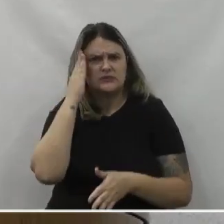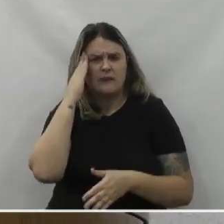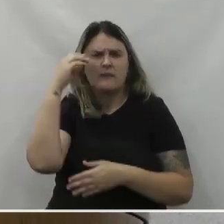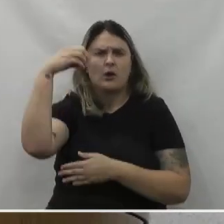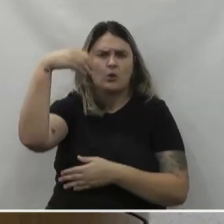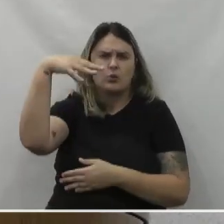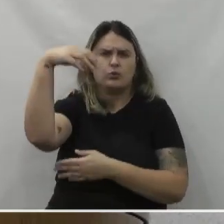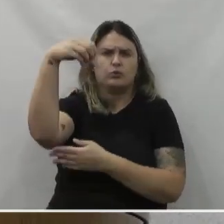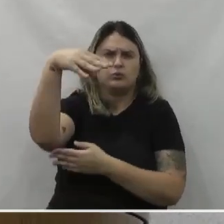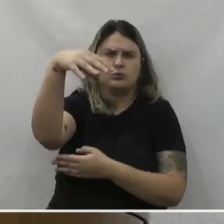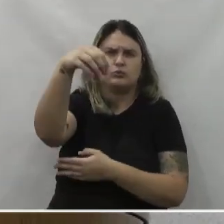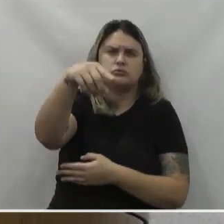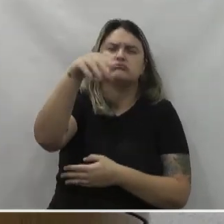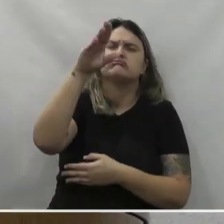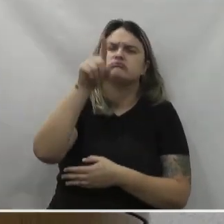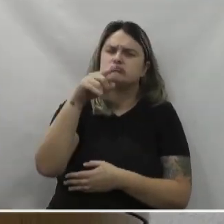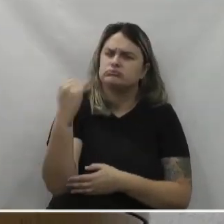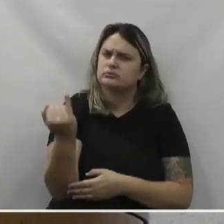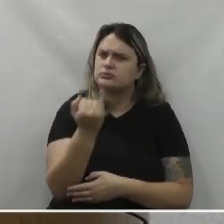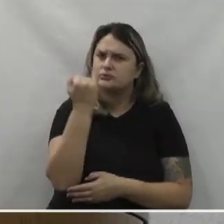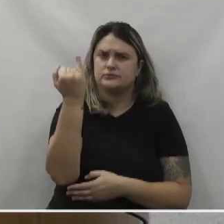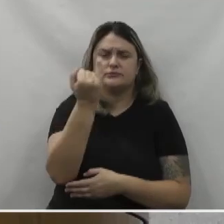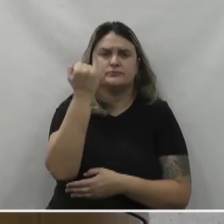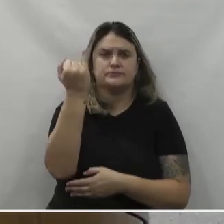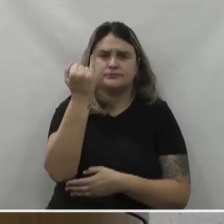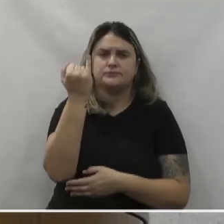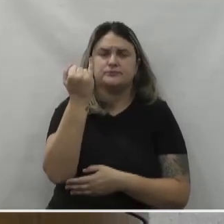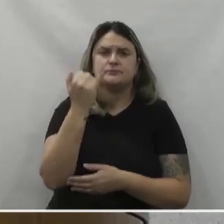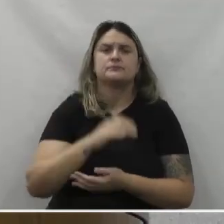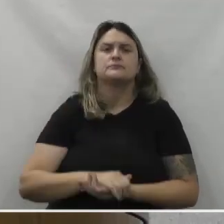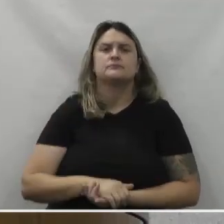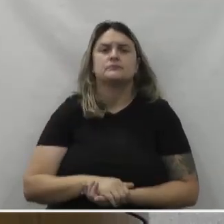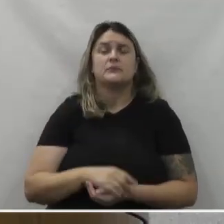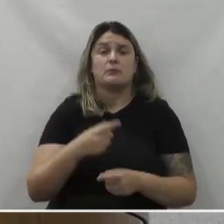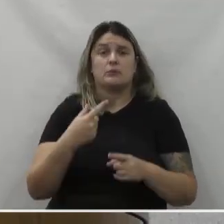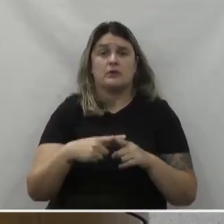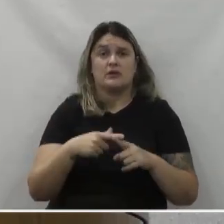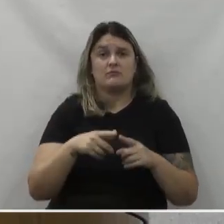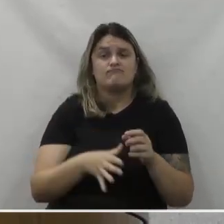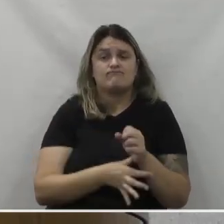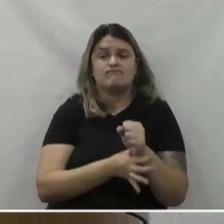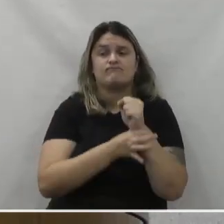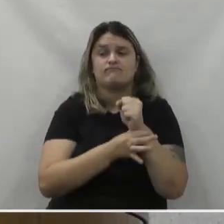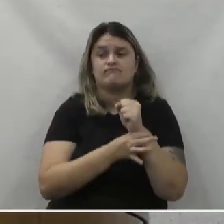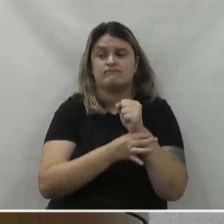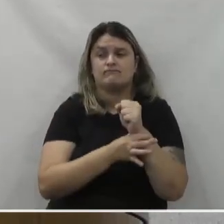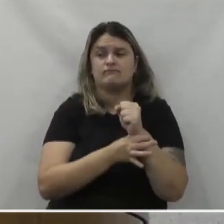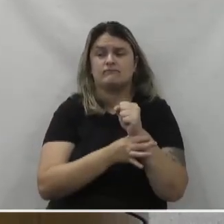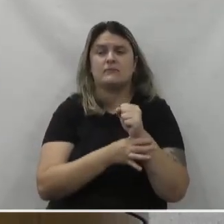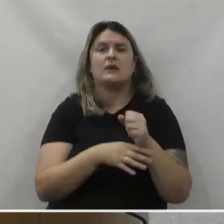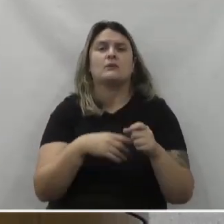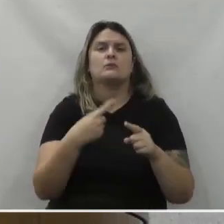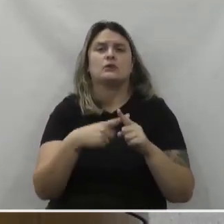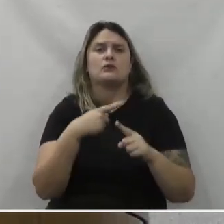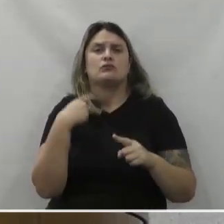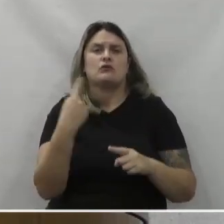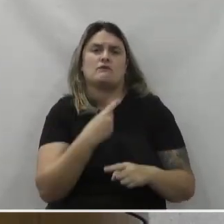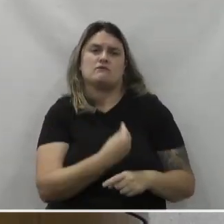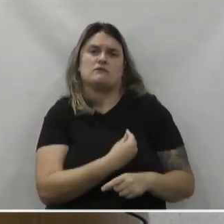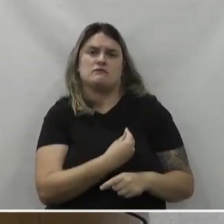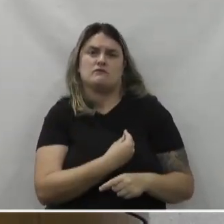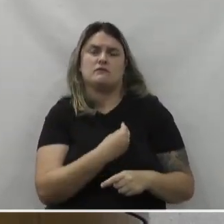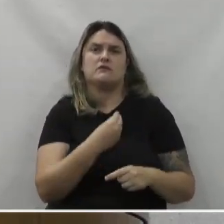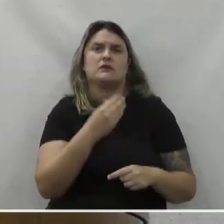iluminação pública é fundamental para a segurança, né? Convivemos aí com